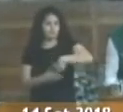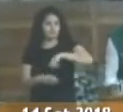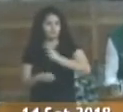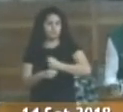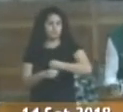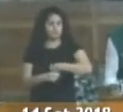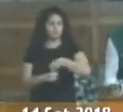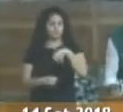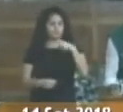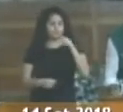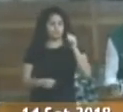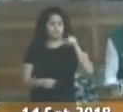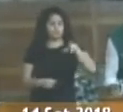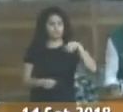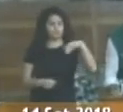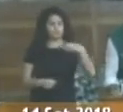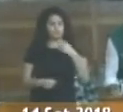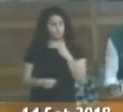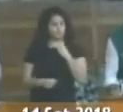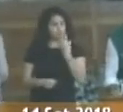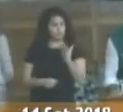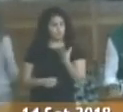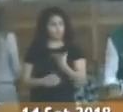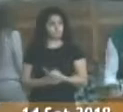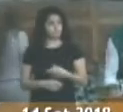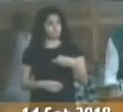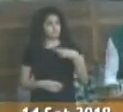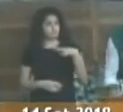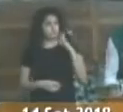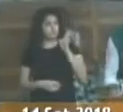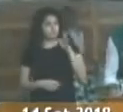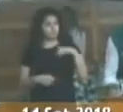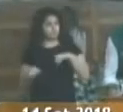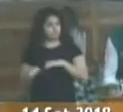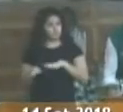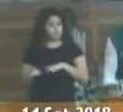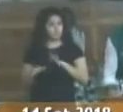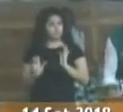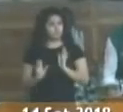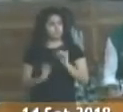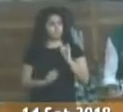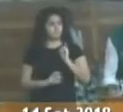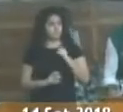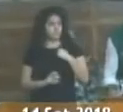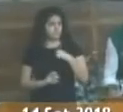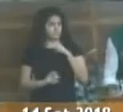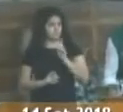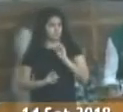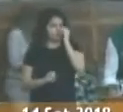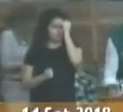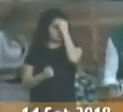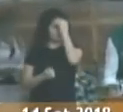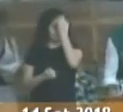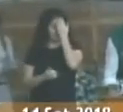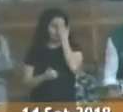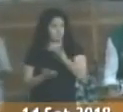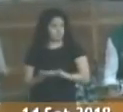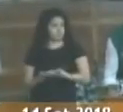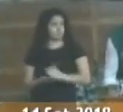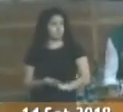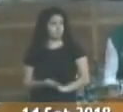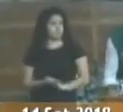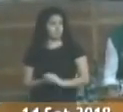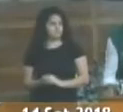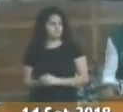Palmas. Maravilhoso, nós estamos em setembro. Só que, simplesmente, eu não acredito, eu vou ser muito franco. Então,